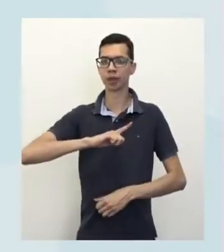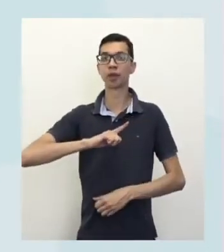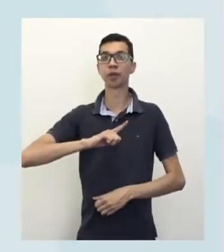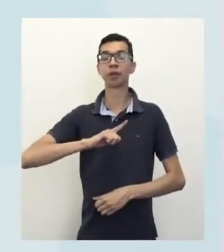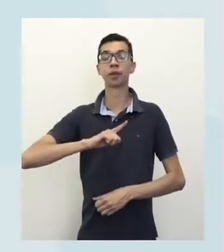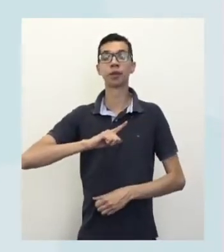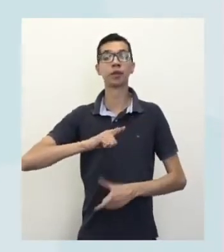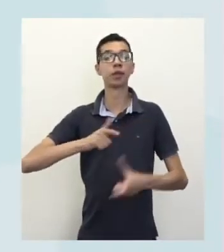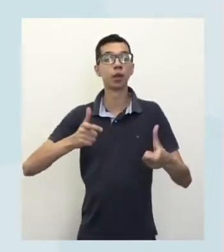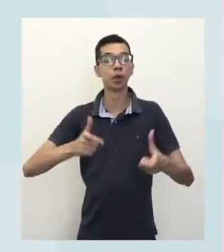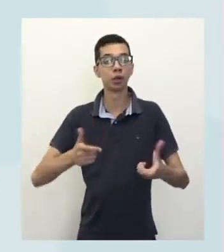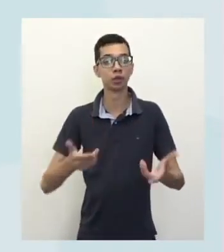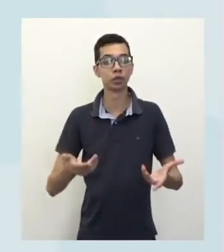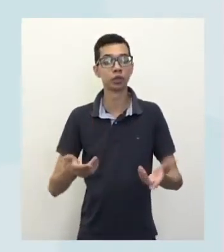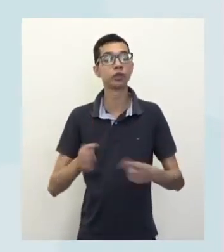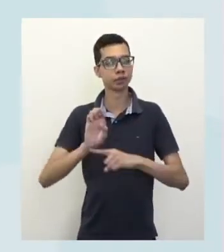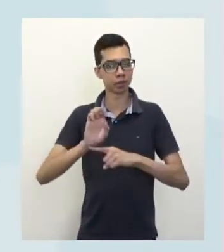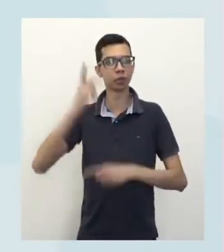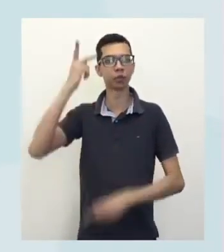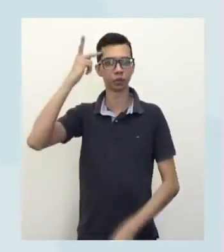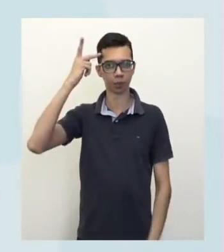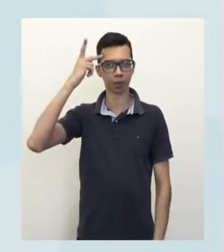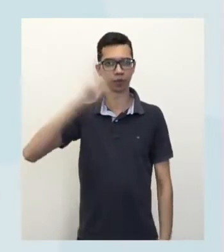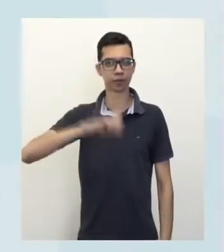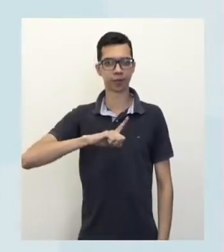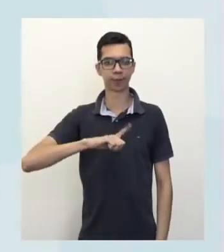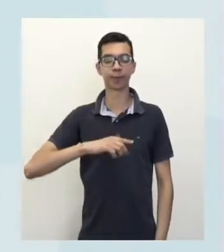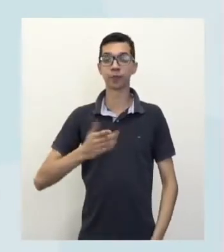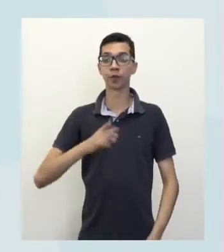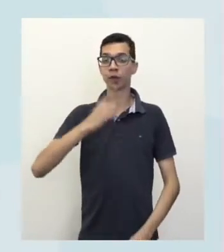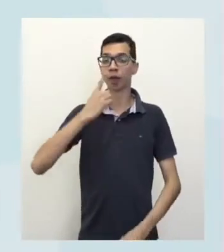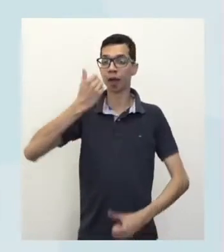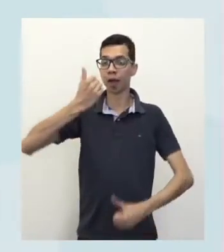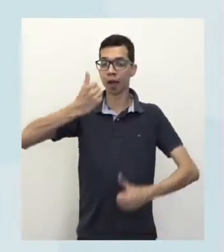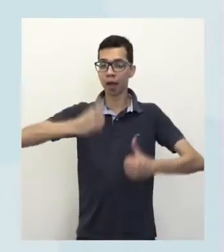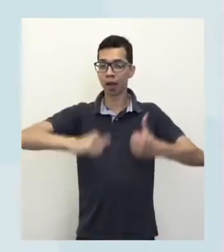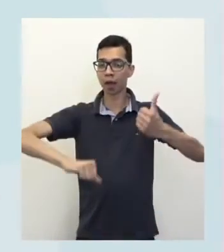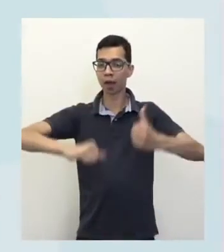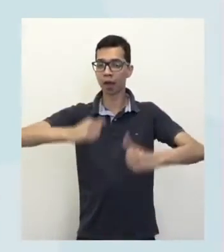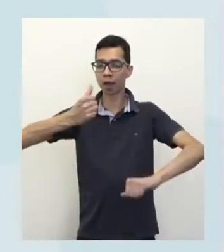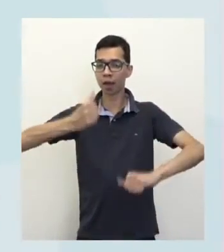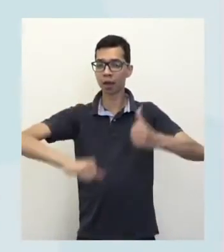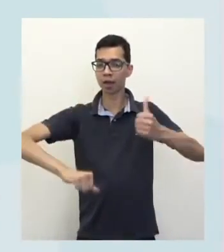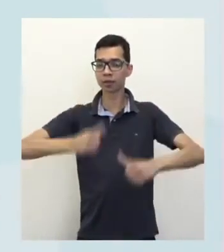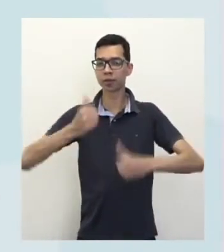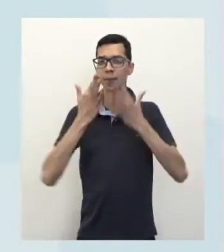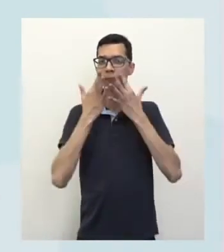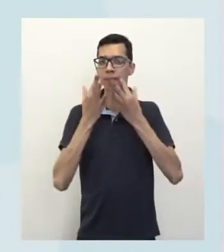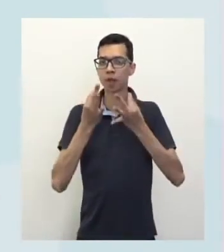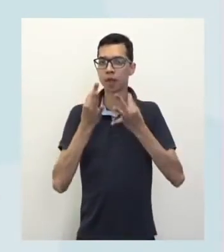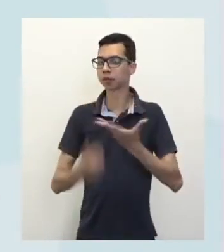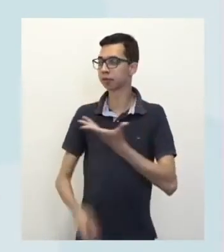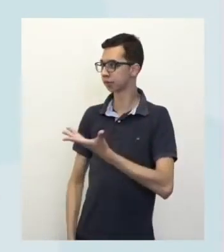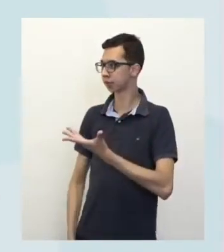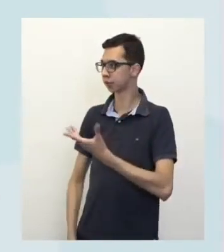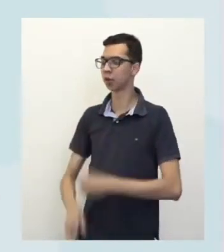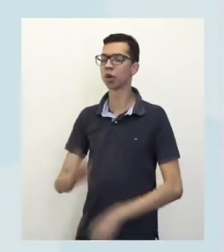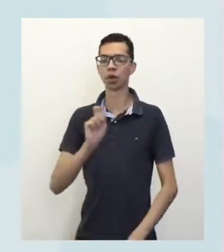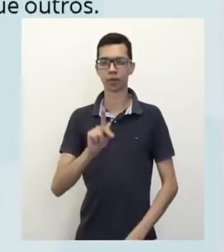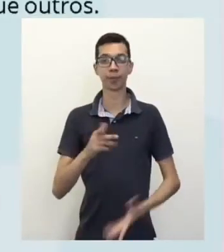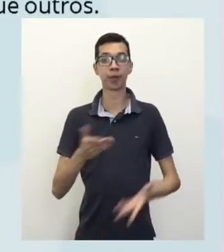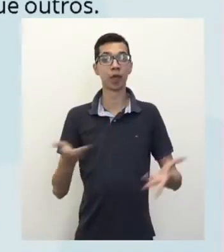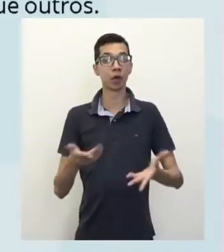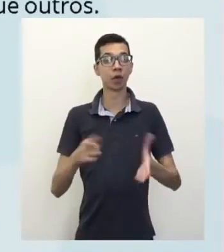nosso estado. E após a análise desse mapa, nós vamos para o nosso